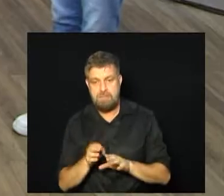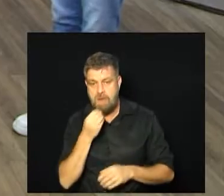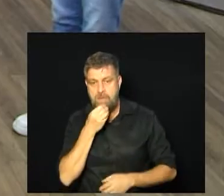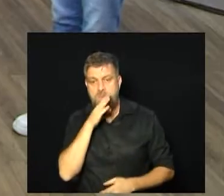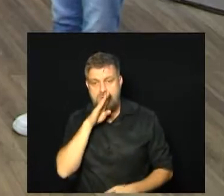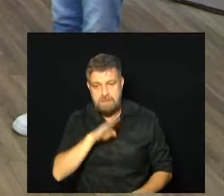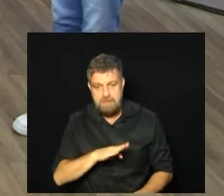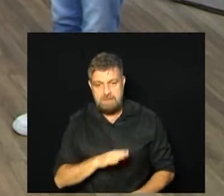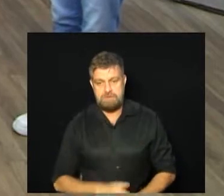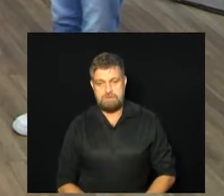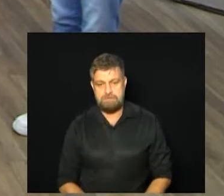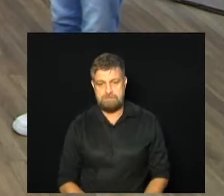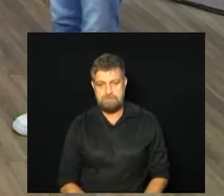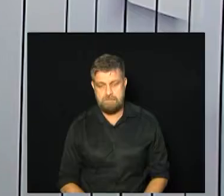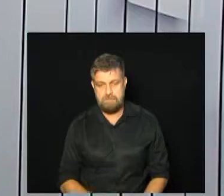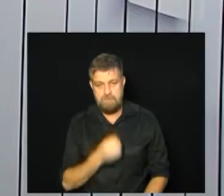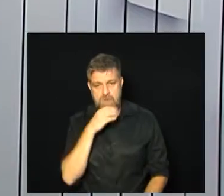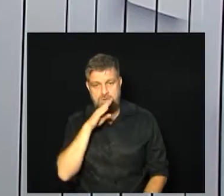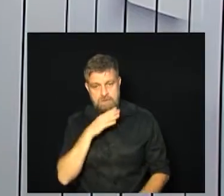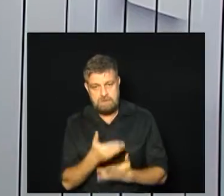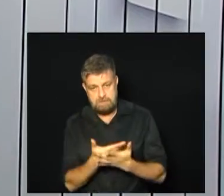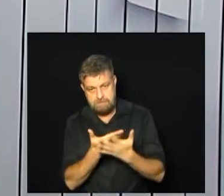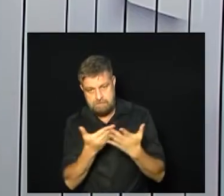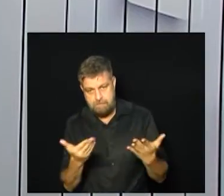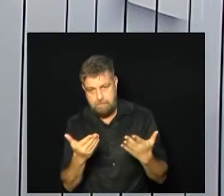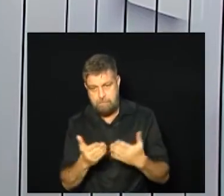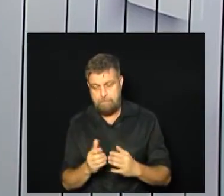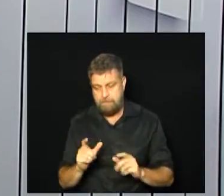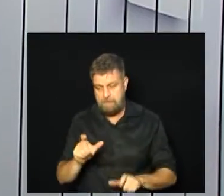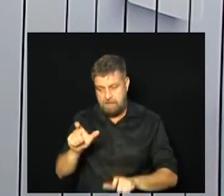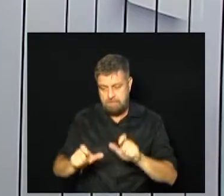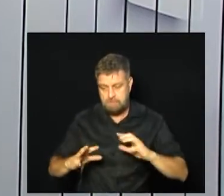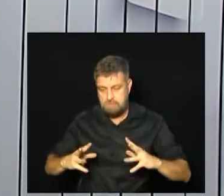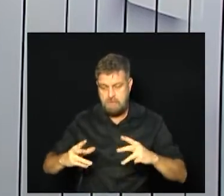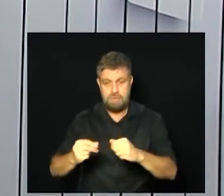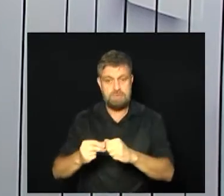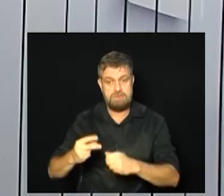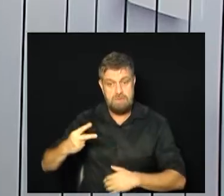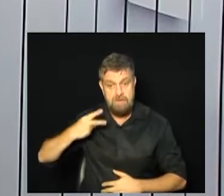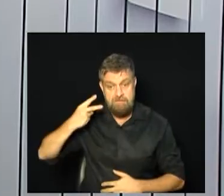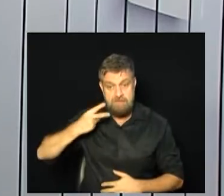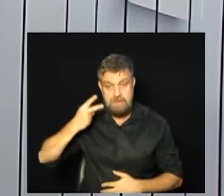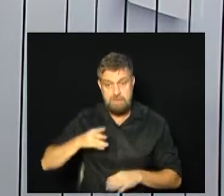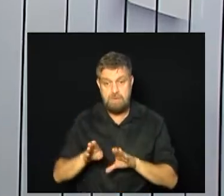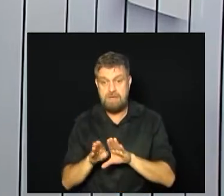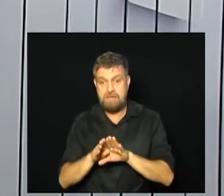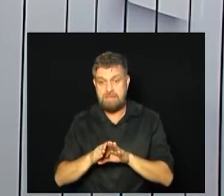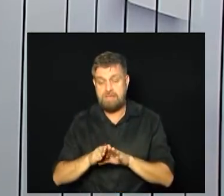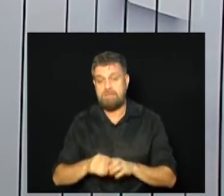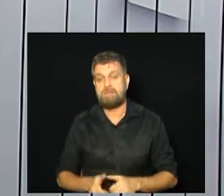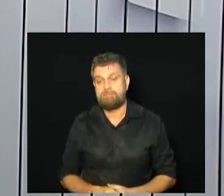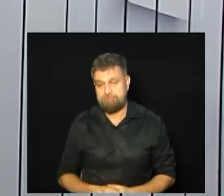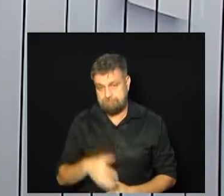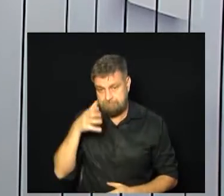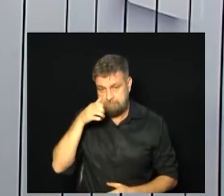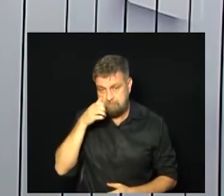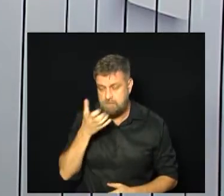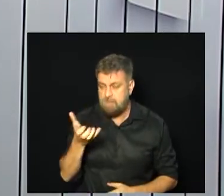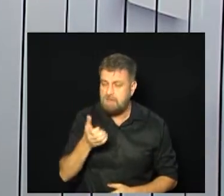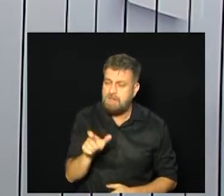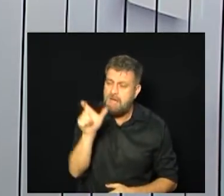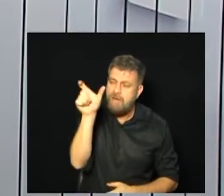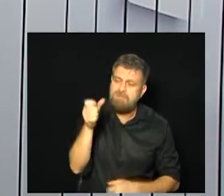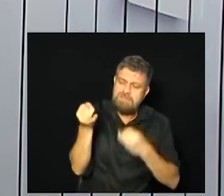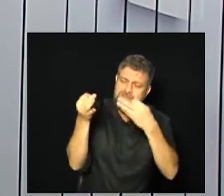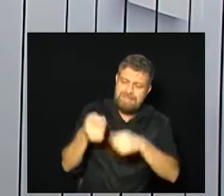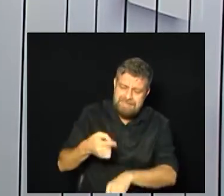tarde. Boa tarde, Gabriel. Boa tarde a você de casa. Boa tarde, vereadora. Boa tarde, André. Vereadora, eu queria que a senhora falasse um pouquinho